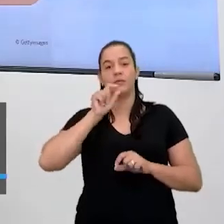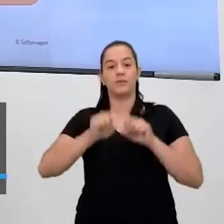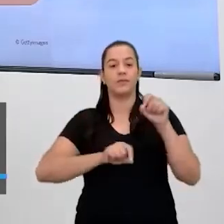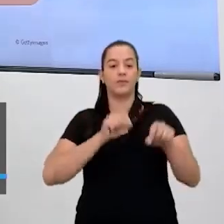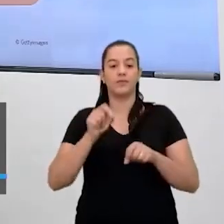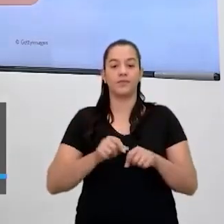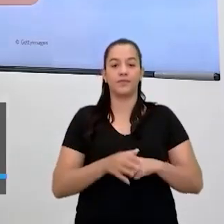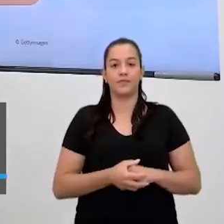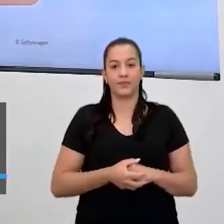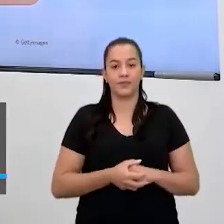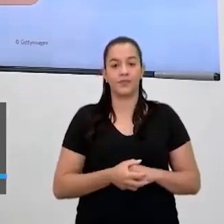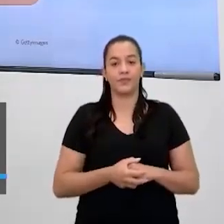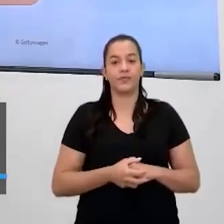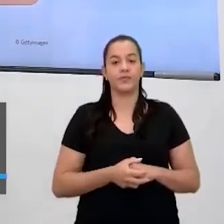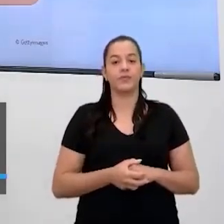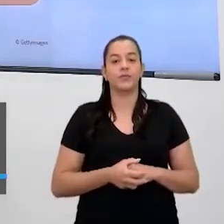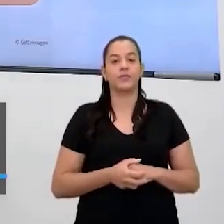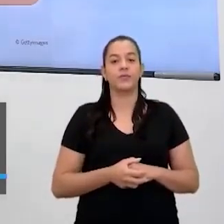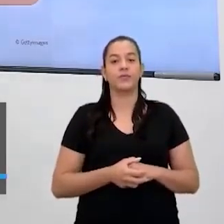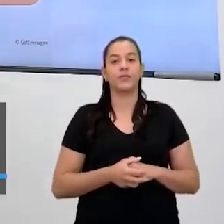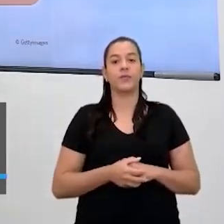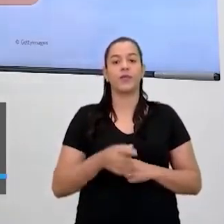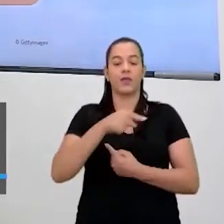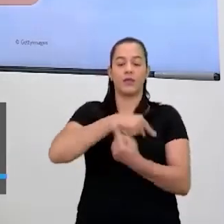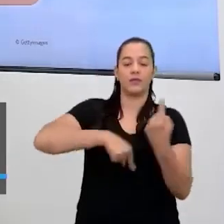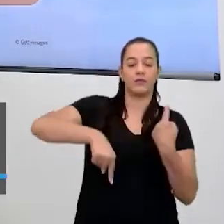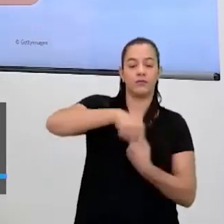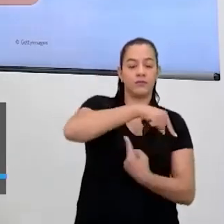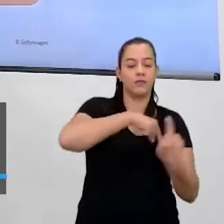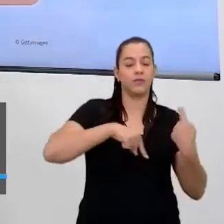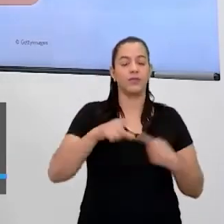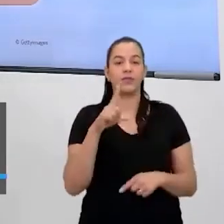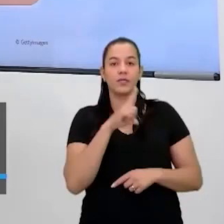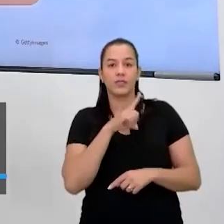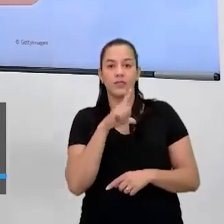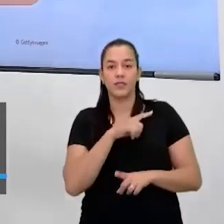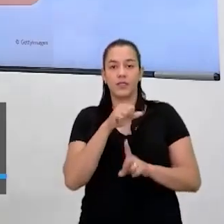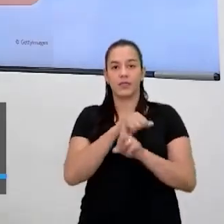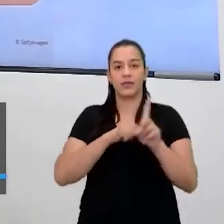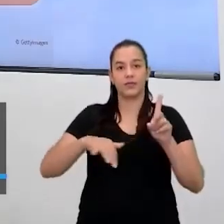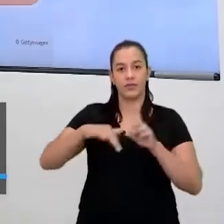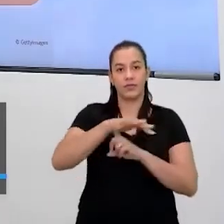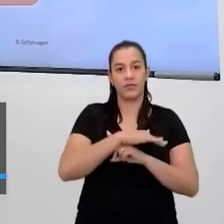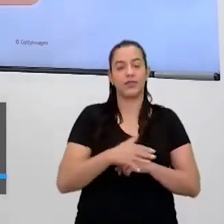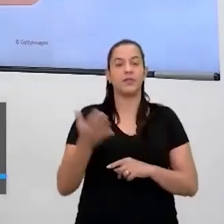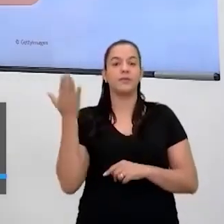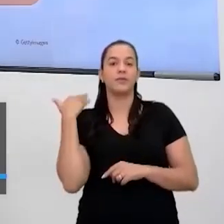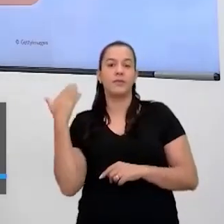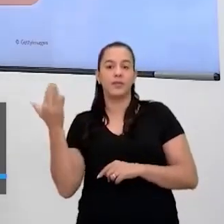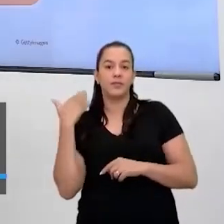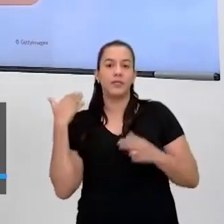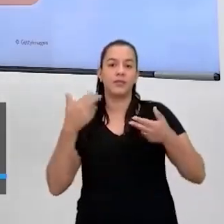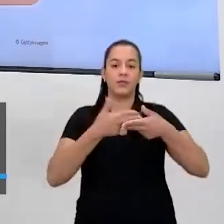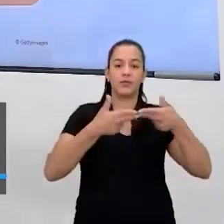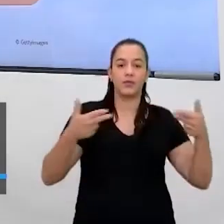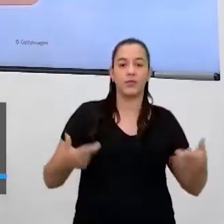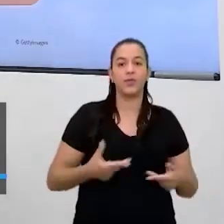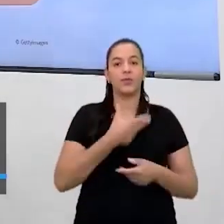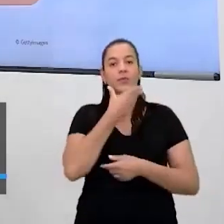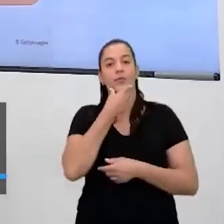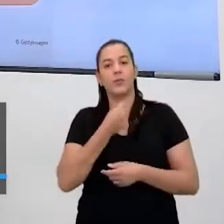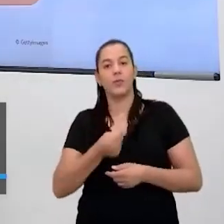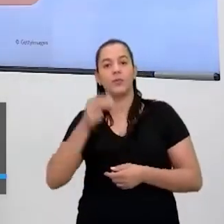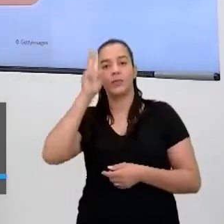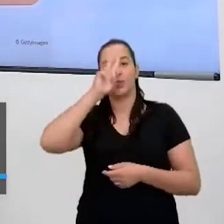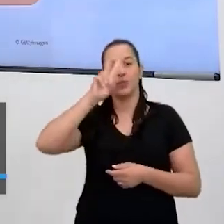essa pegada, né, que essa relação que a gente vai ter com as sociedades passadas que você comentou, o homem na